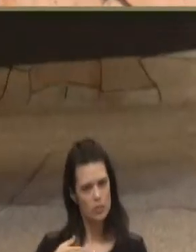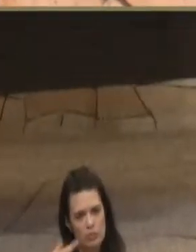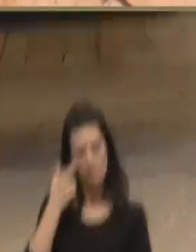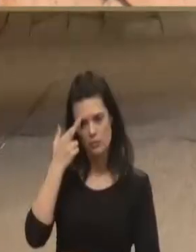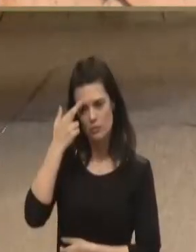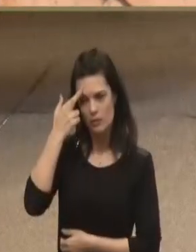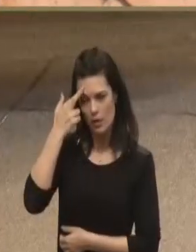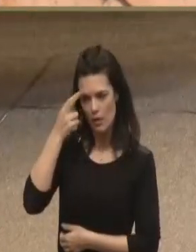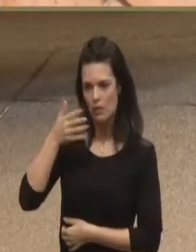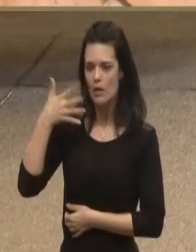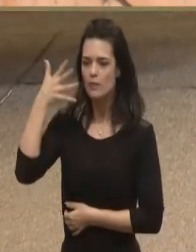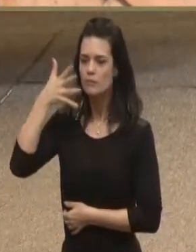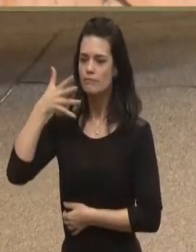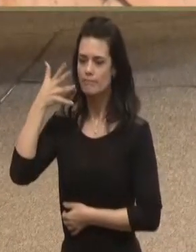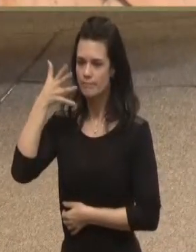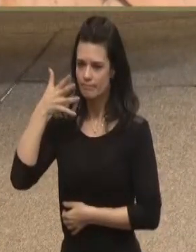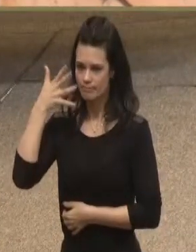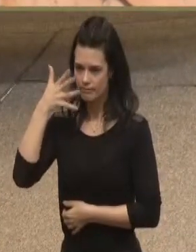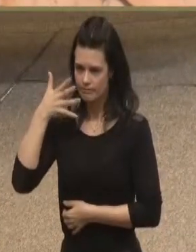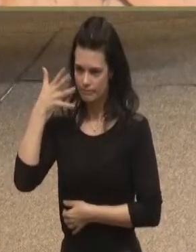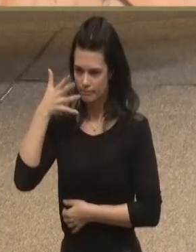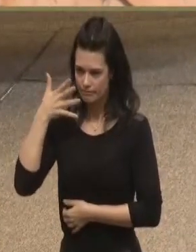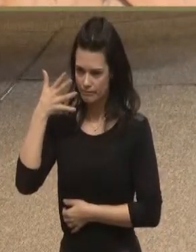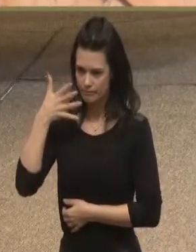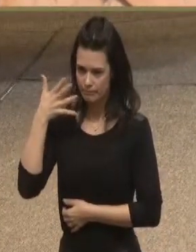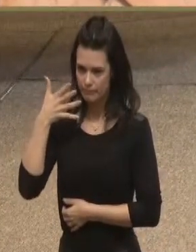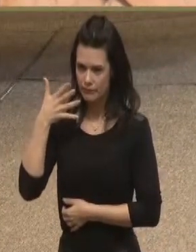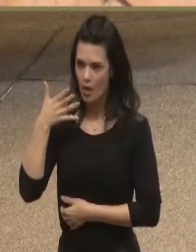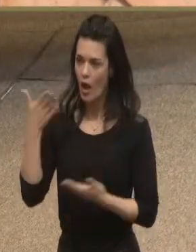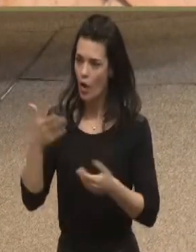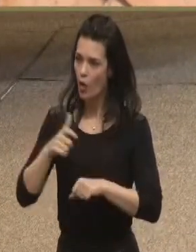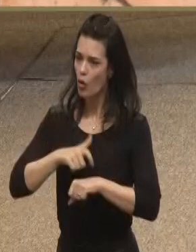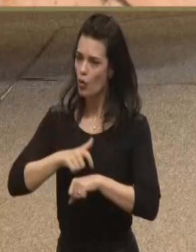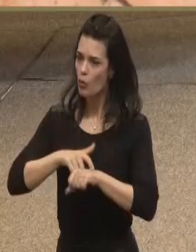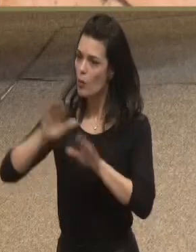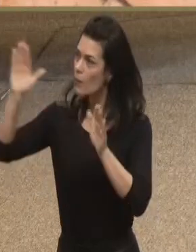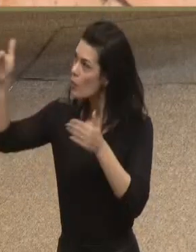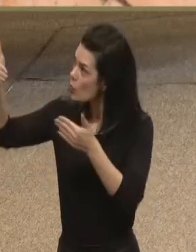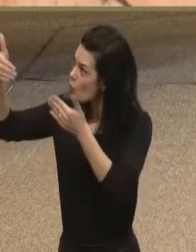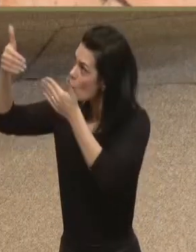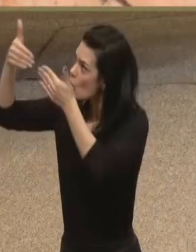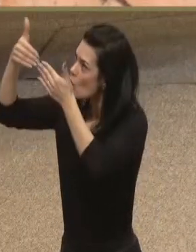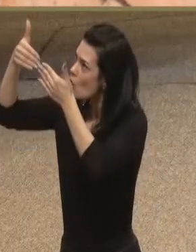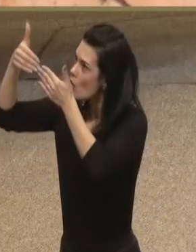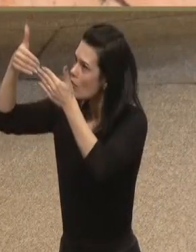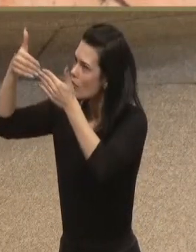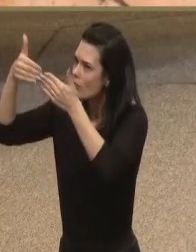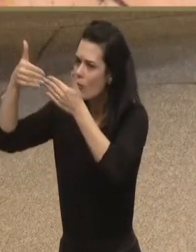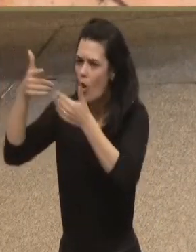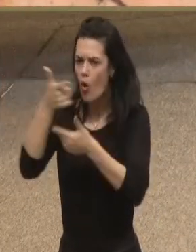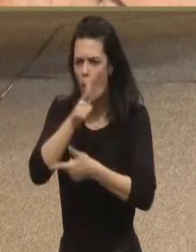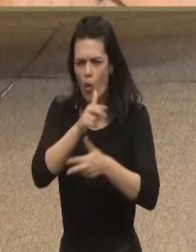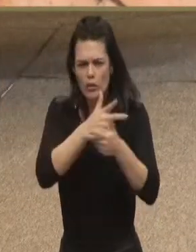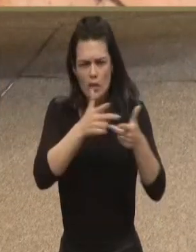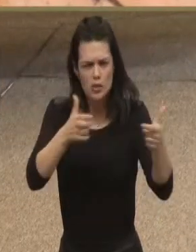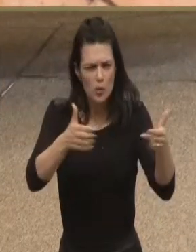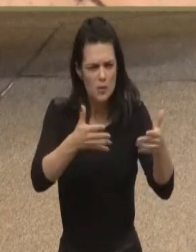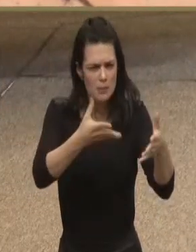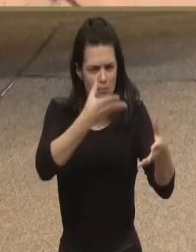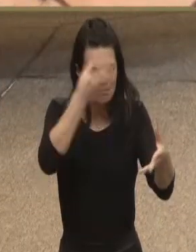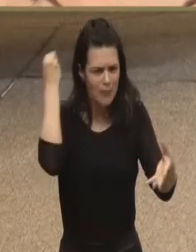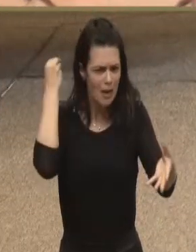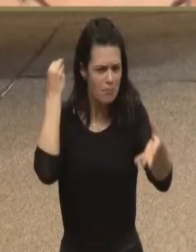consegue fazer isso agora? Pensar em Deus, desligar-se de tudo aquilo que está lhe trazendo